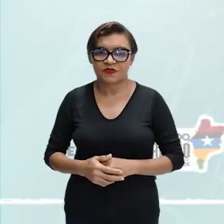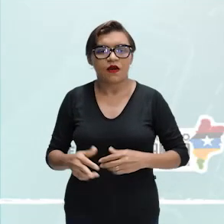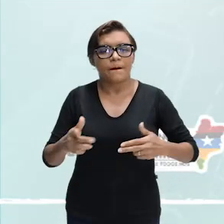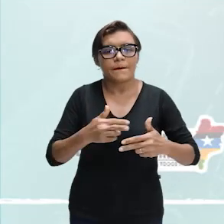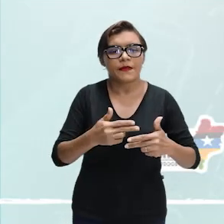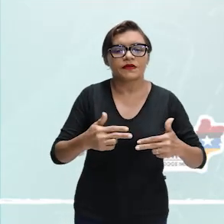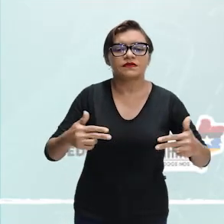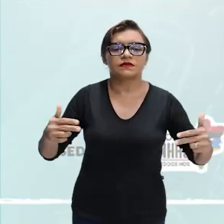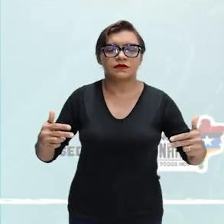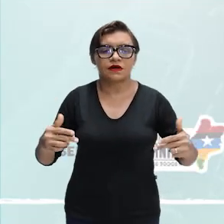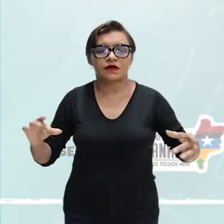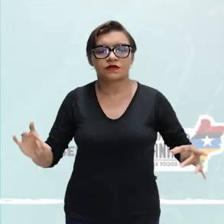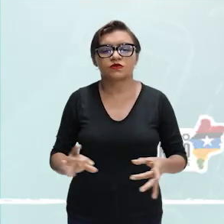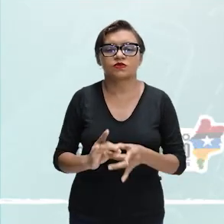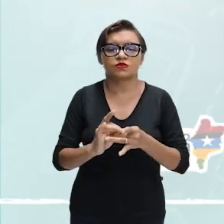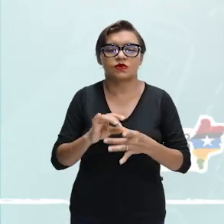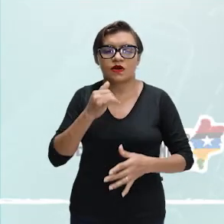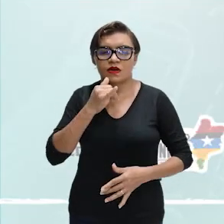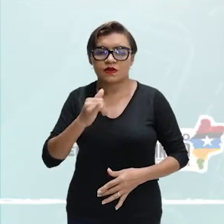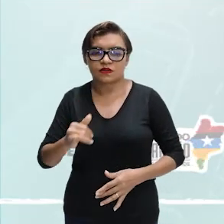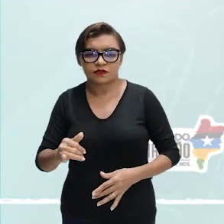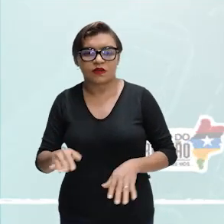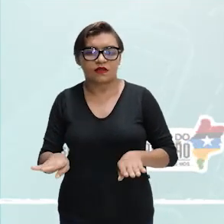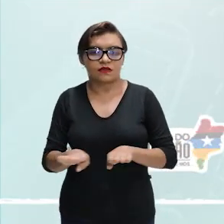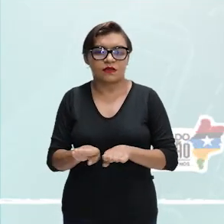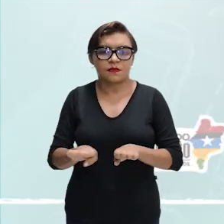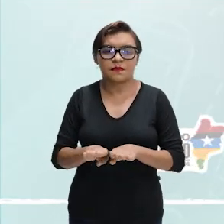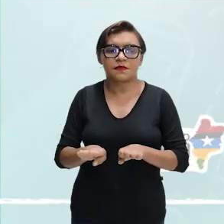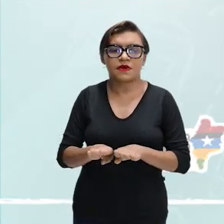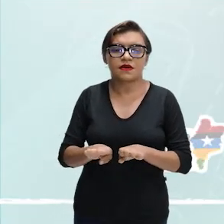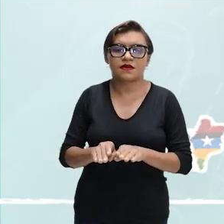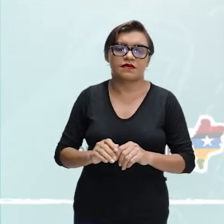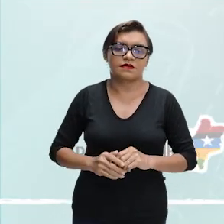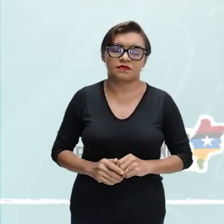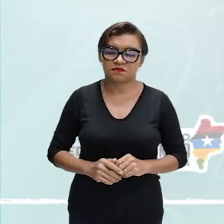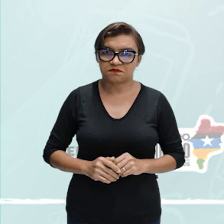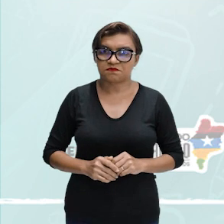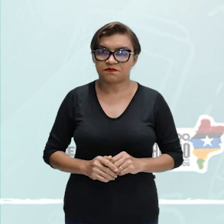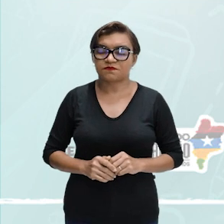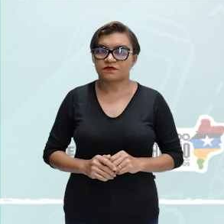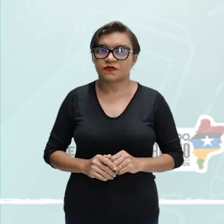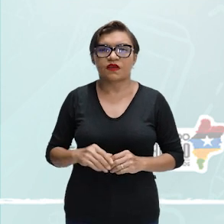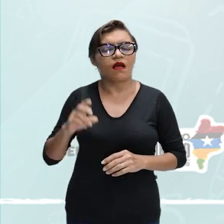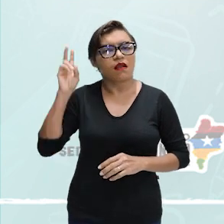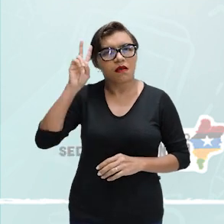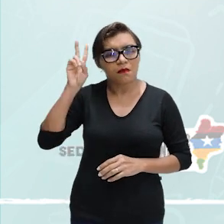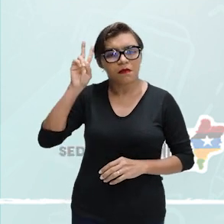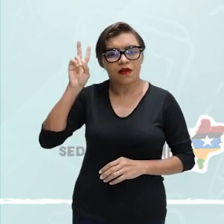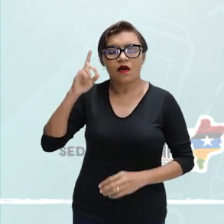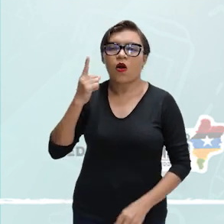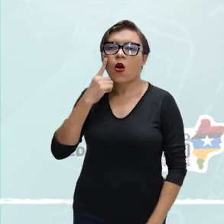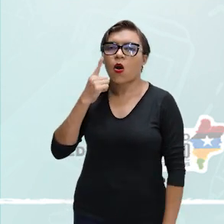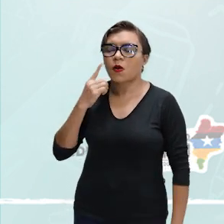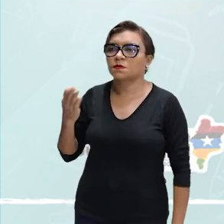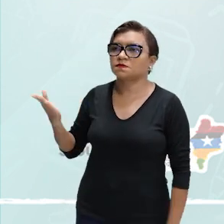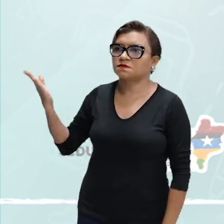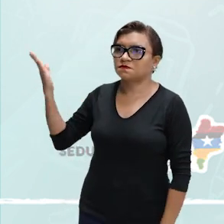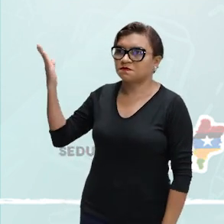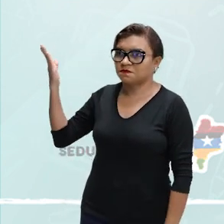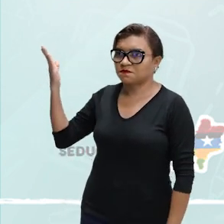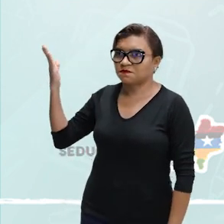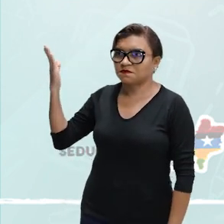semicondutores. Vamos falar dos condutores elétricos, okay? Lembrar o que são condutores elétricos. Vamos lembrar também o que